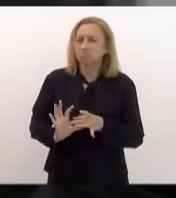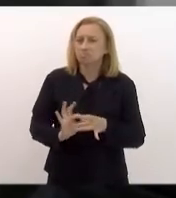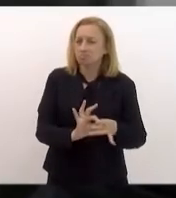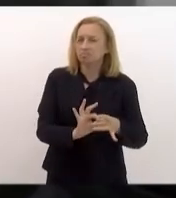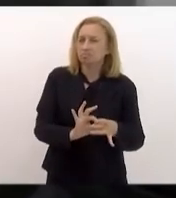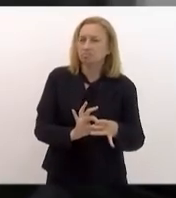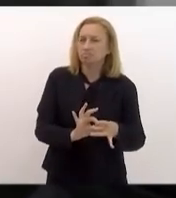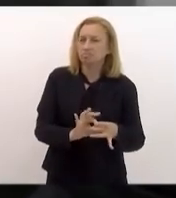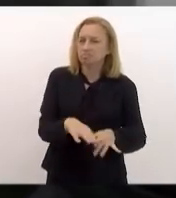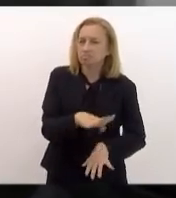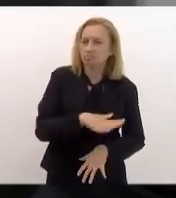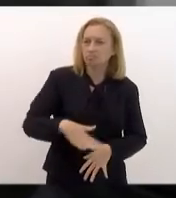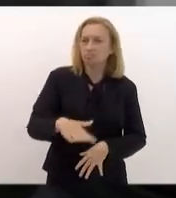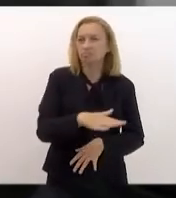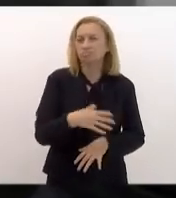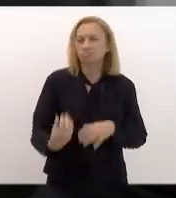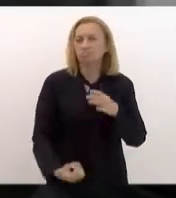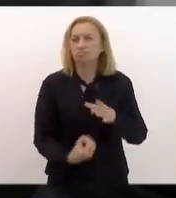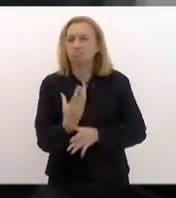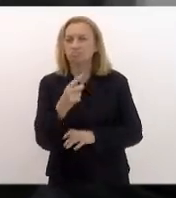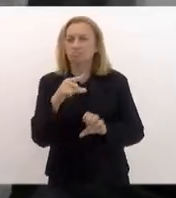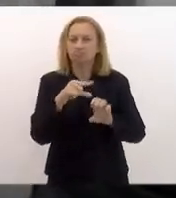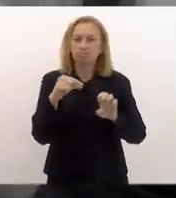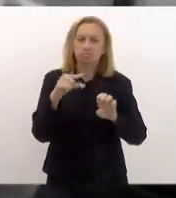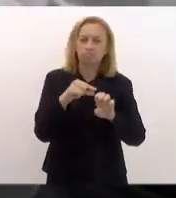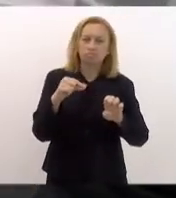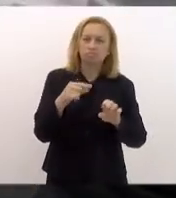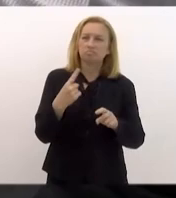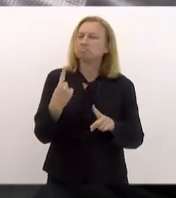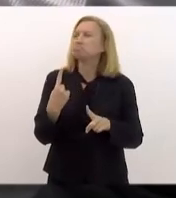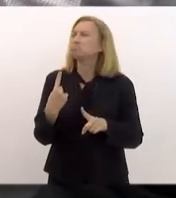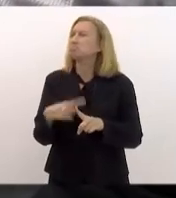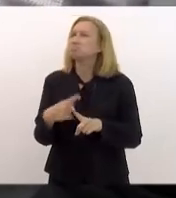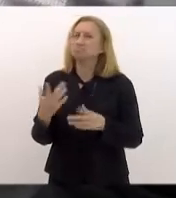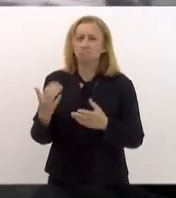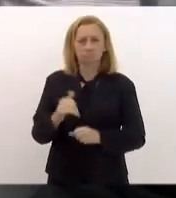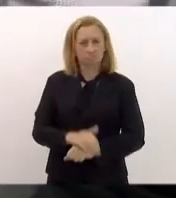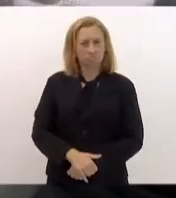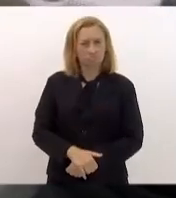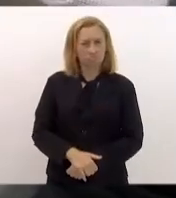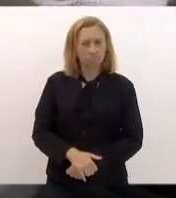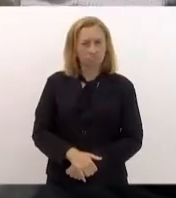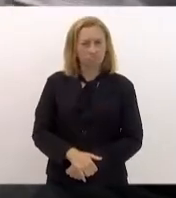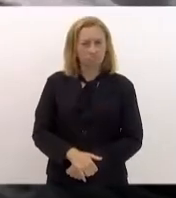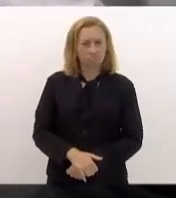na área onde foi instalado o empreendimento. Por que isto acontece? Ou